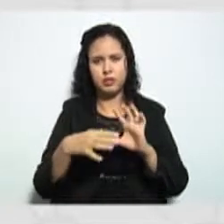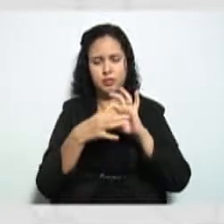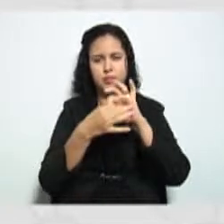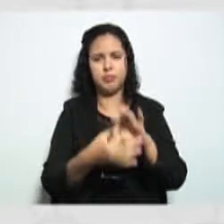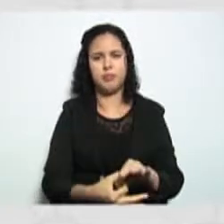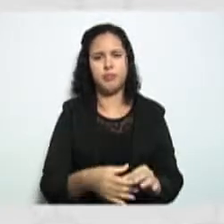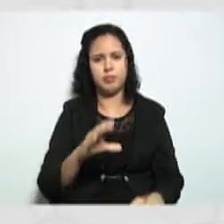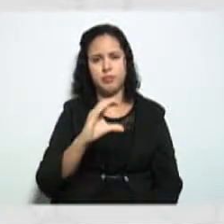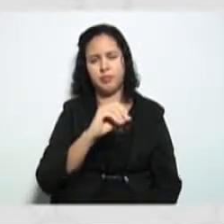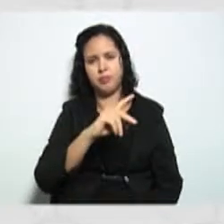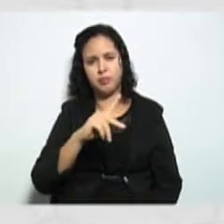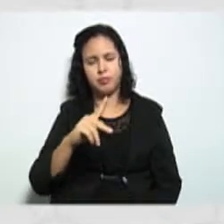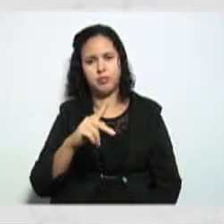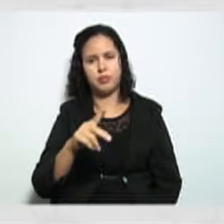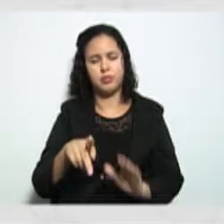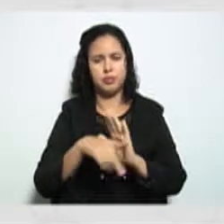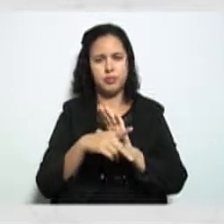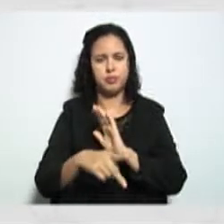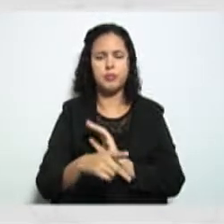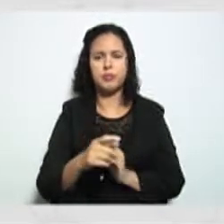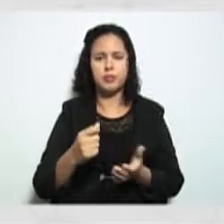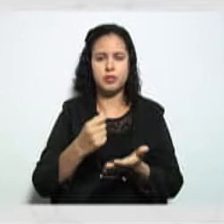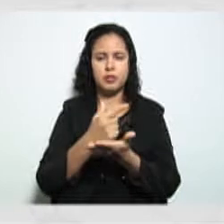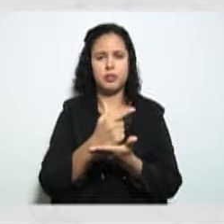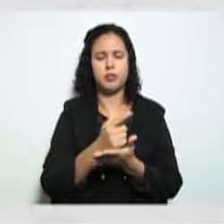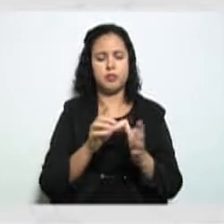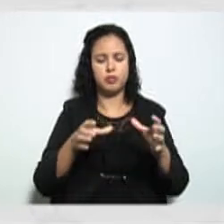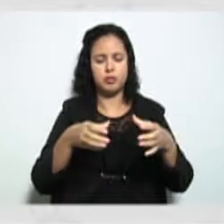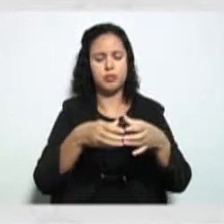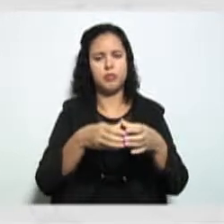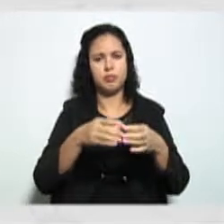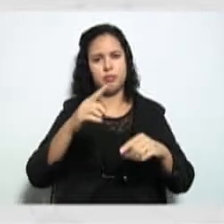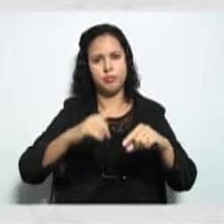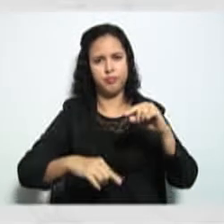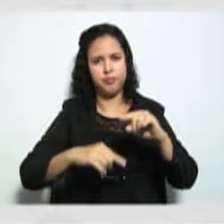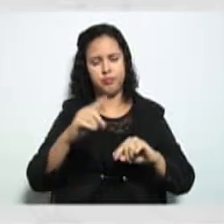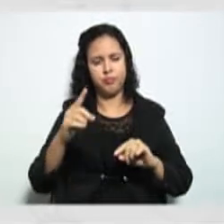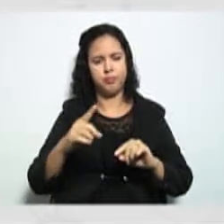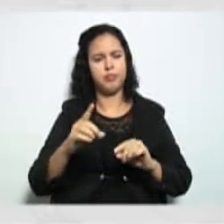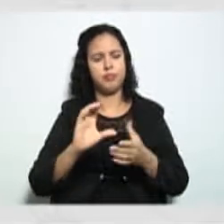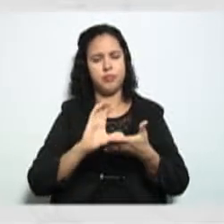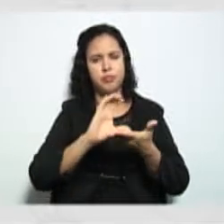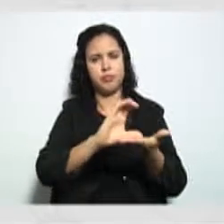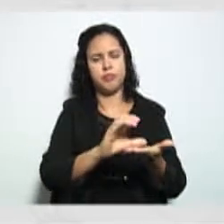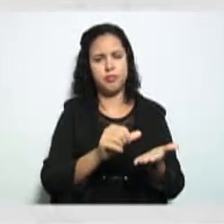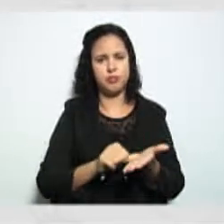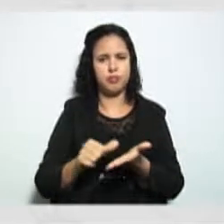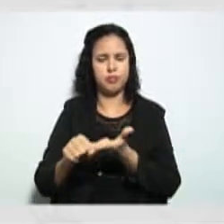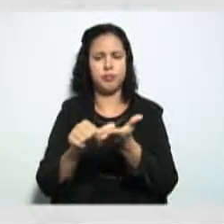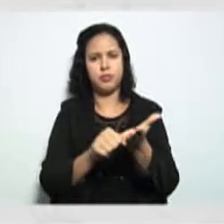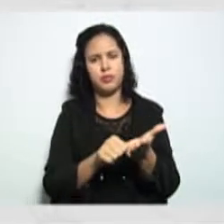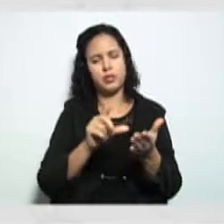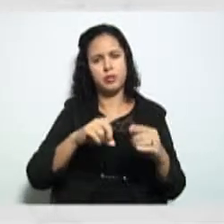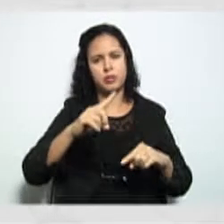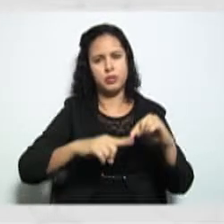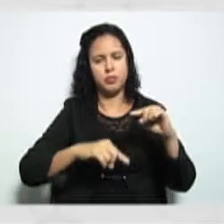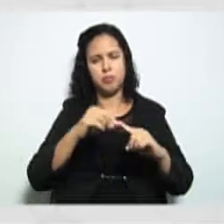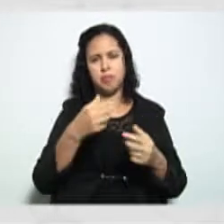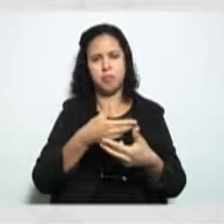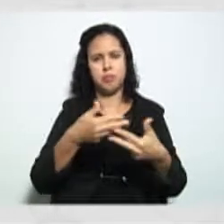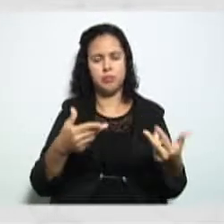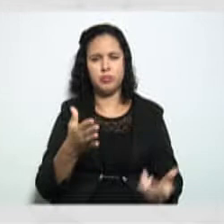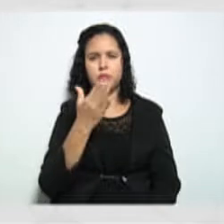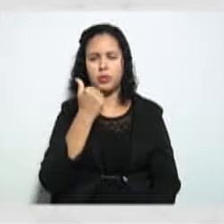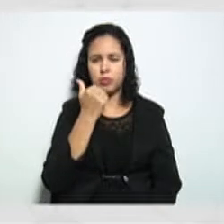dedicadas às compras coletivas de produtos para seus cooperados. Podem ser produtos diversos, como alimentos